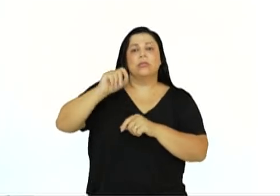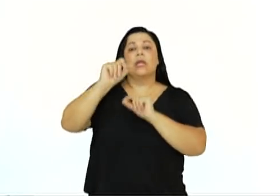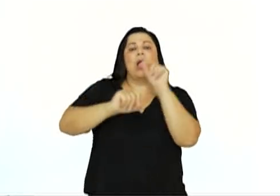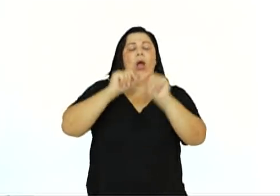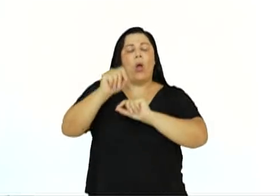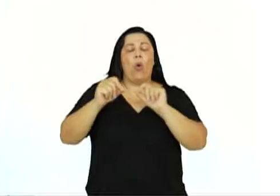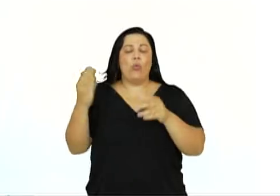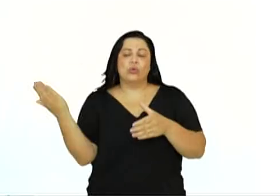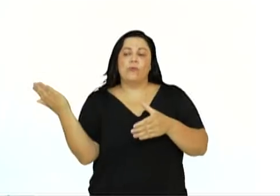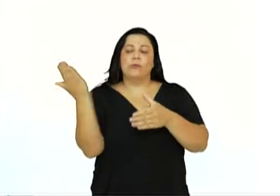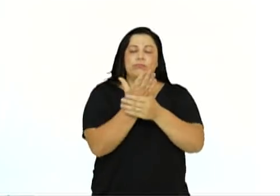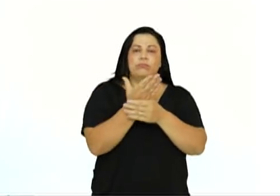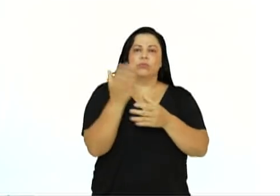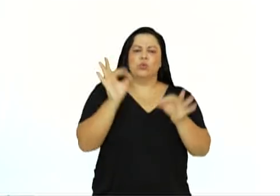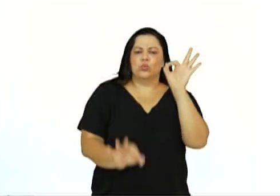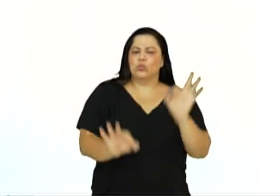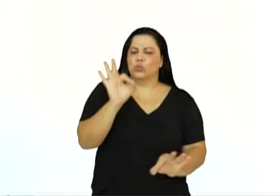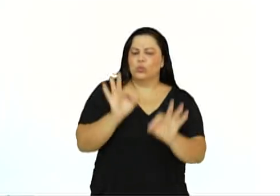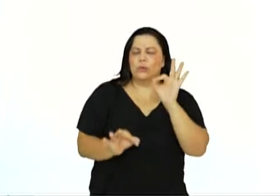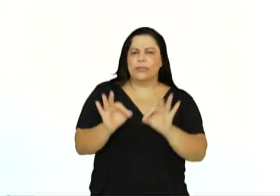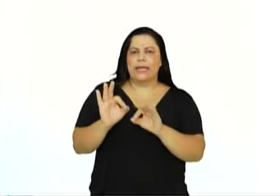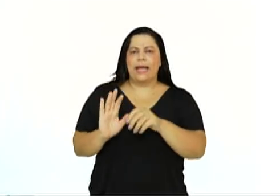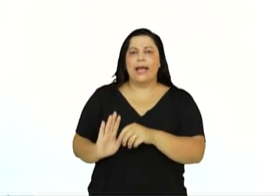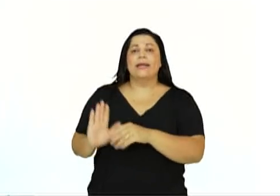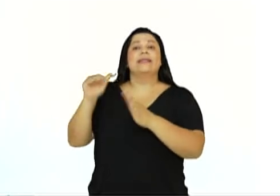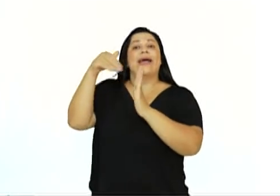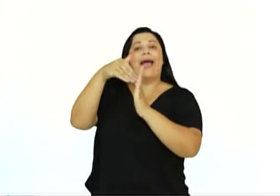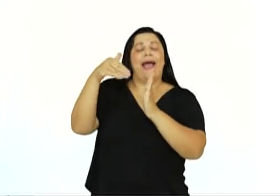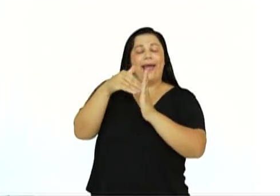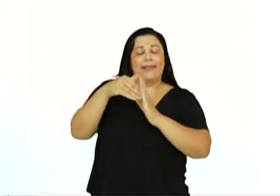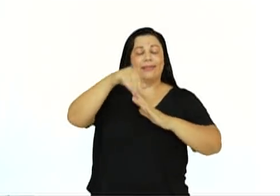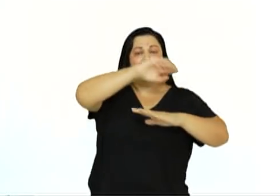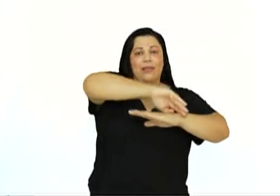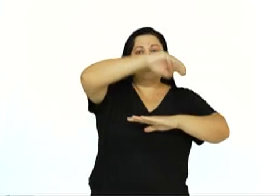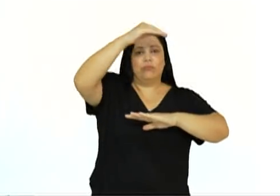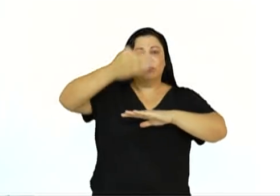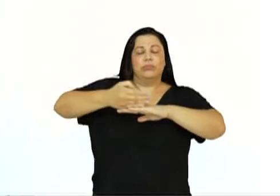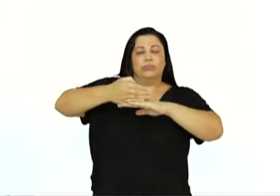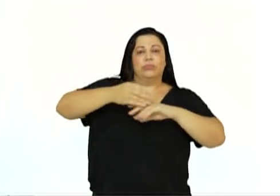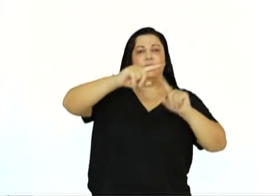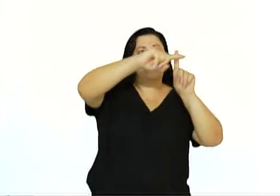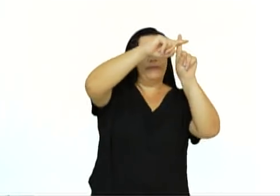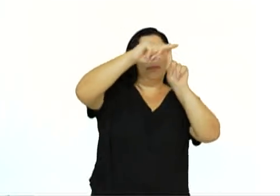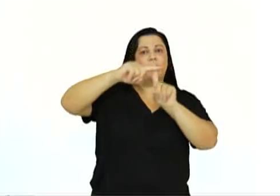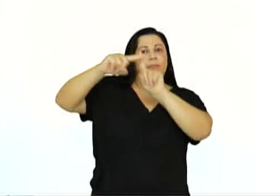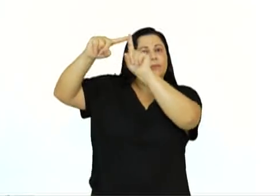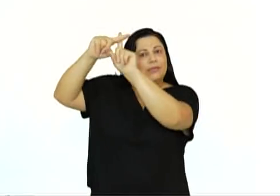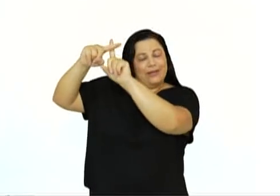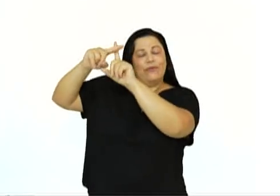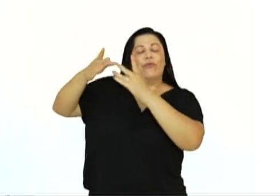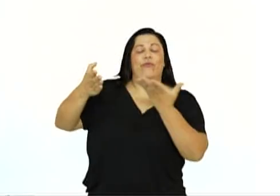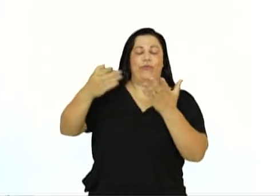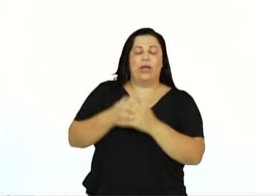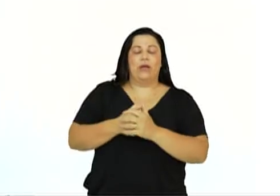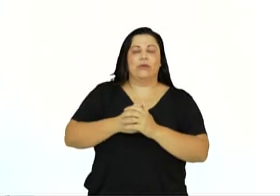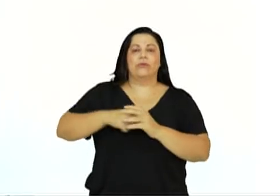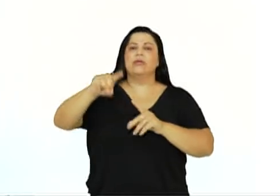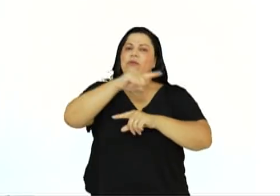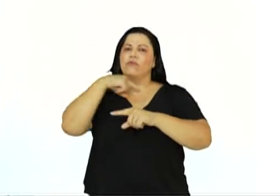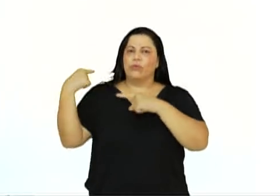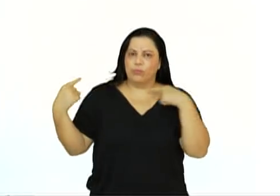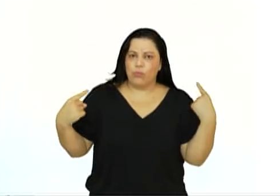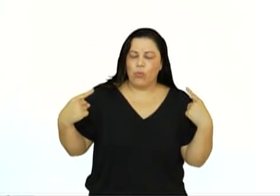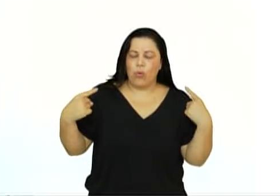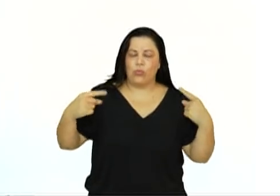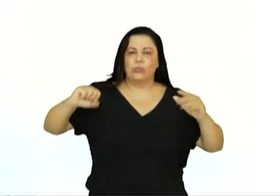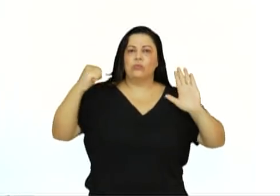Pôncio Pilatos, até o Calvário, onde ele foi crucificado. Então, é o caminho que Jesus teria percorrido. Essa estrada é chamada